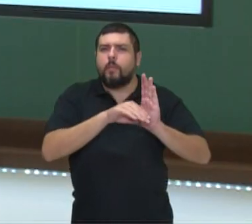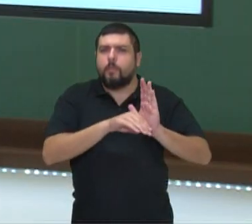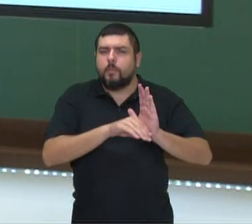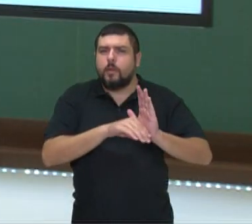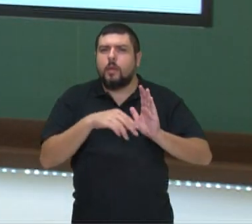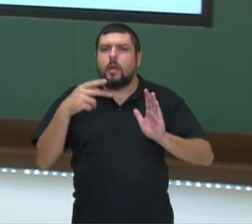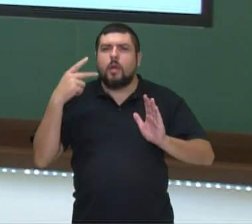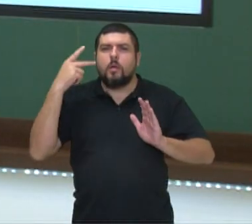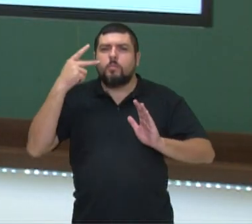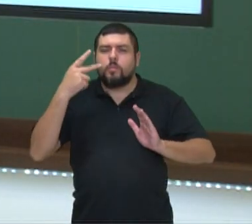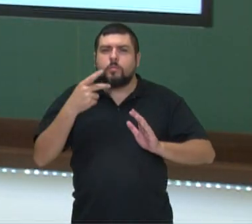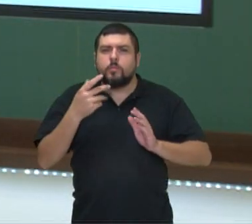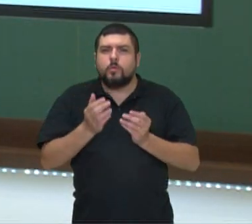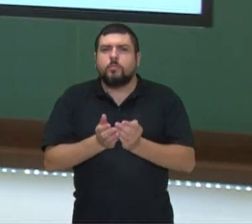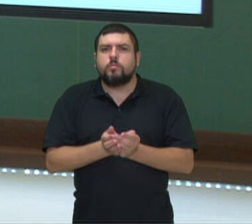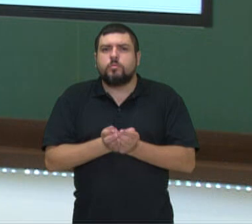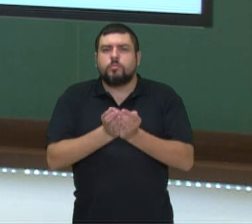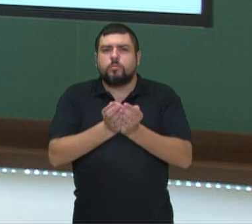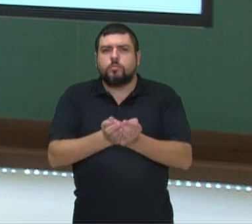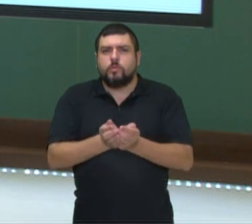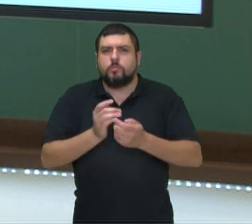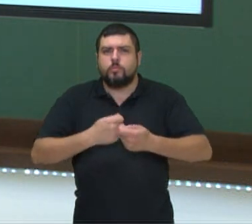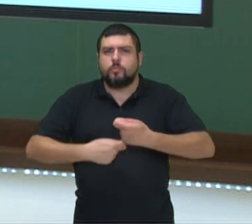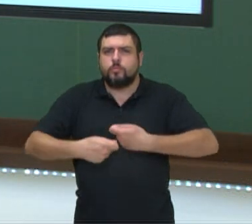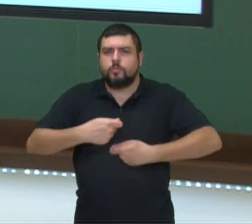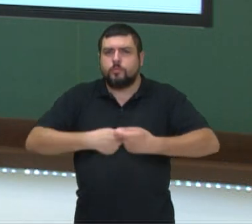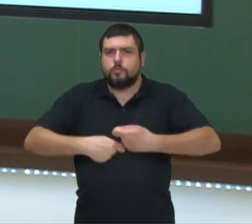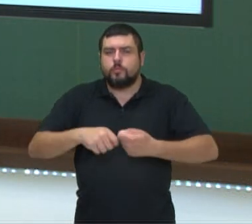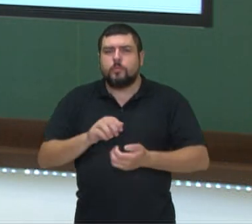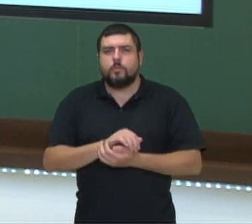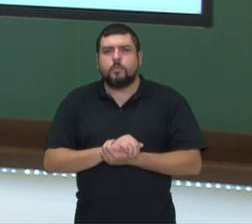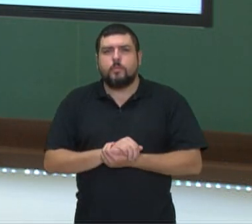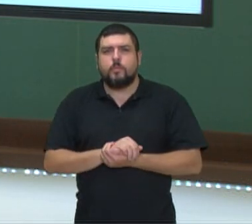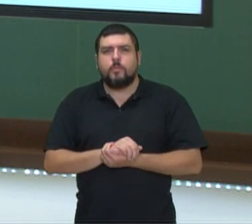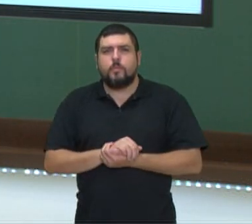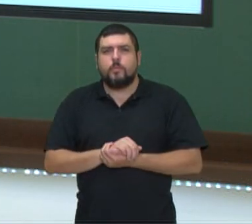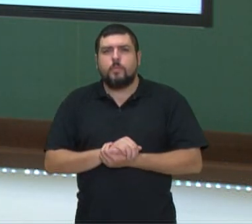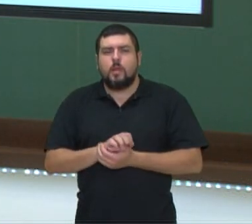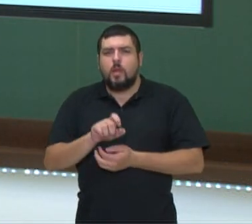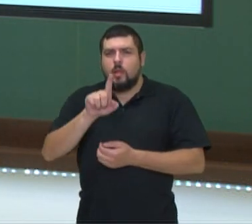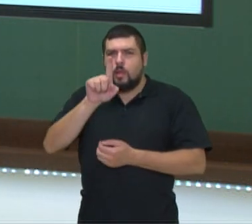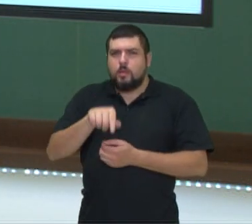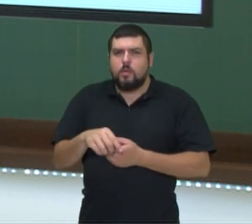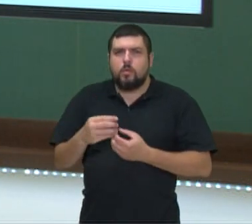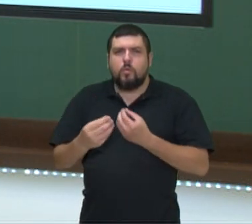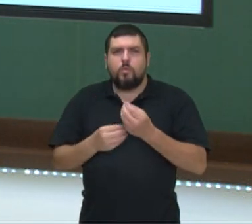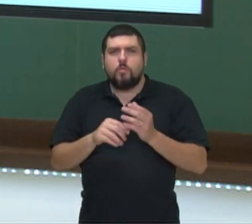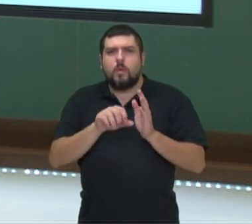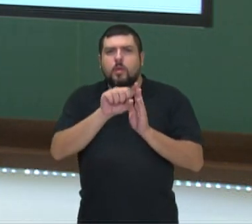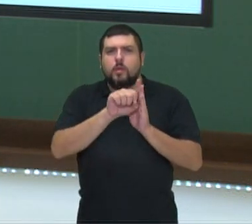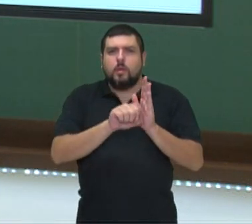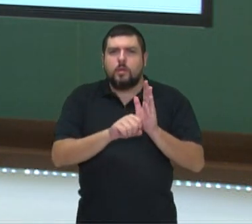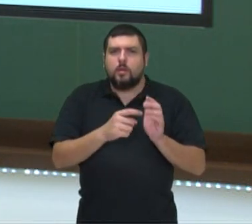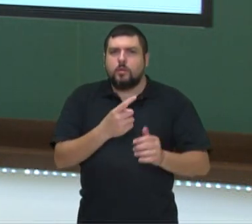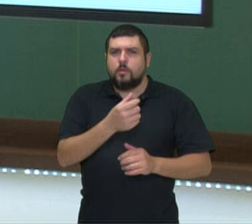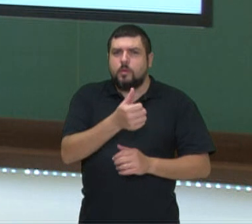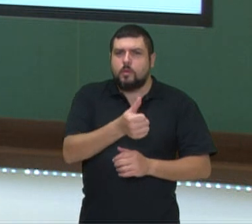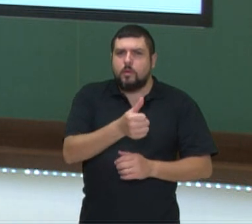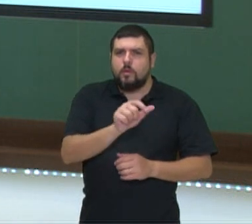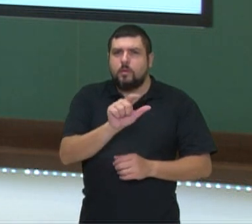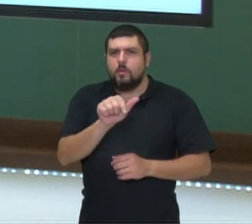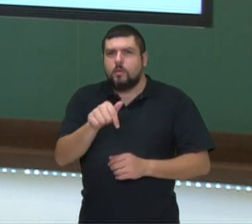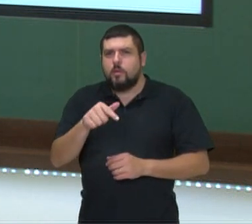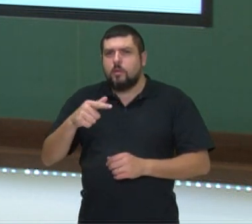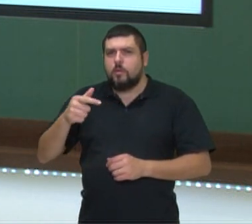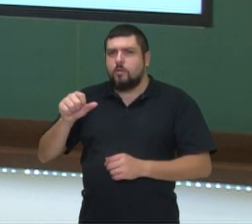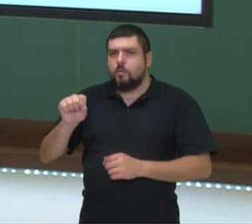política mercantilista que marca a história econômica, né, da Idade Moderna, século XVI, XVII, XVIII, se